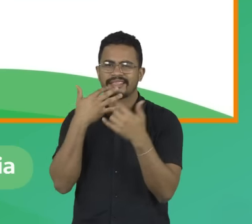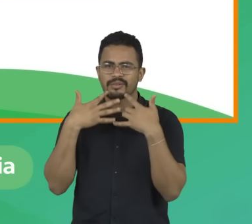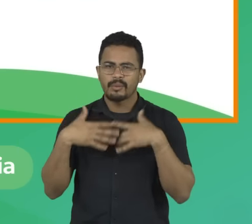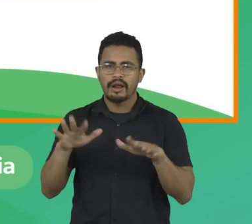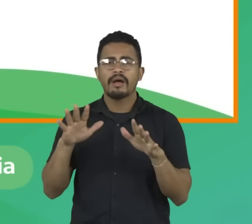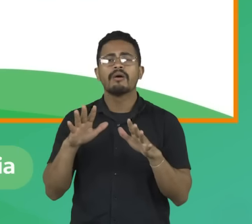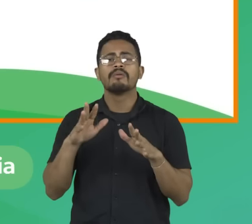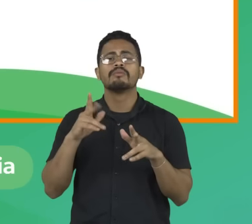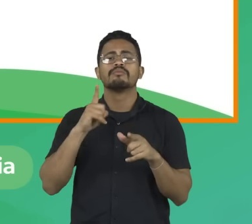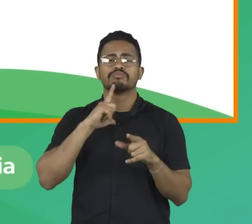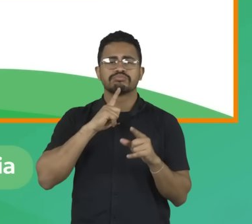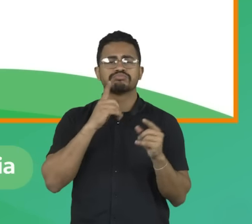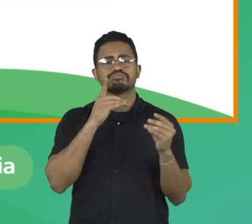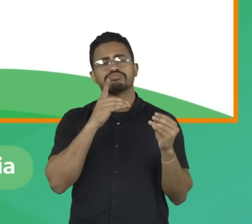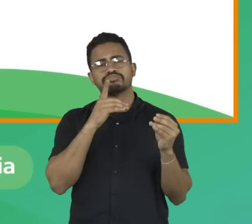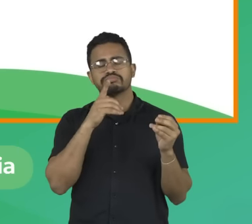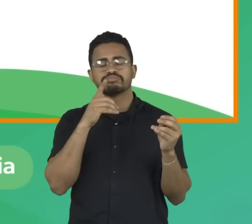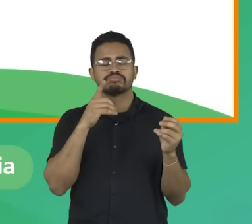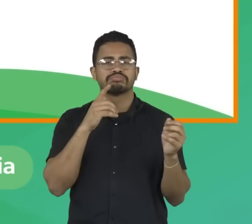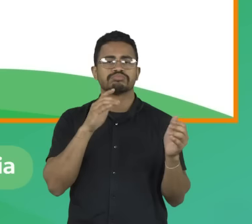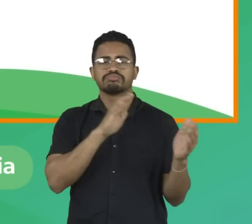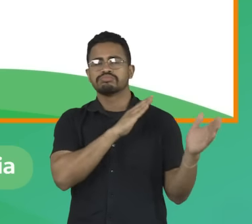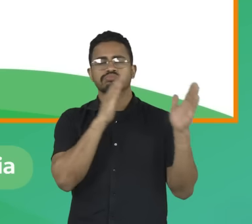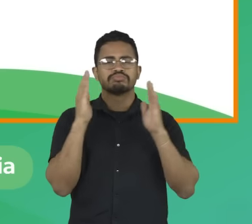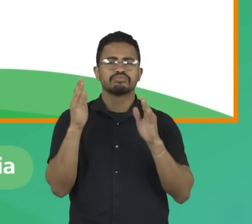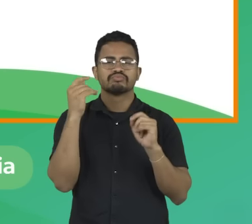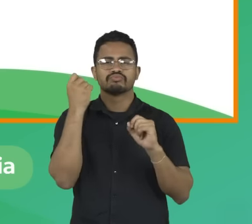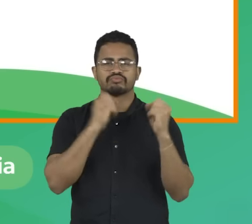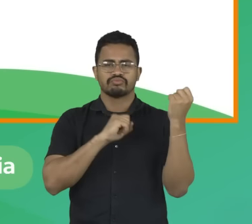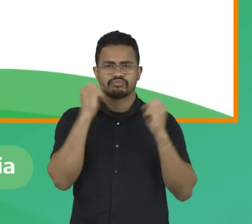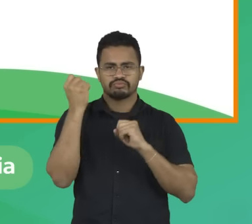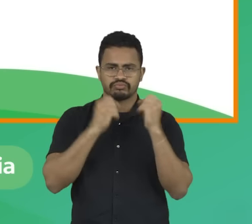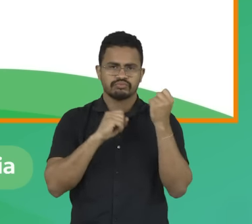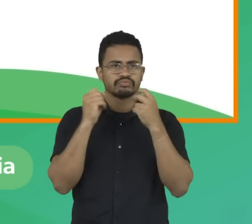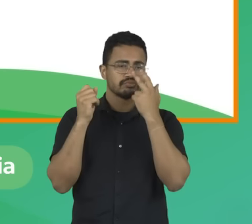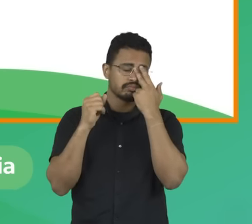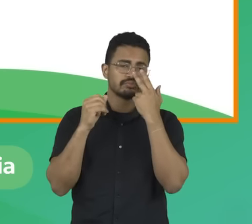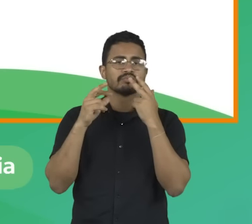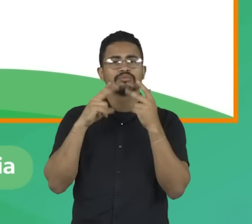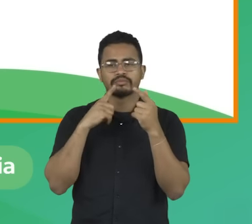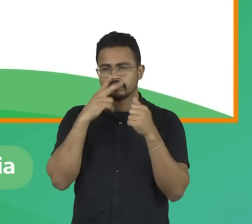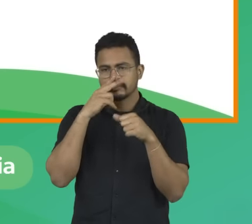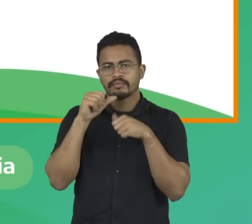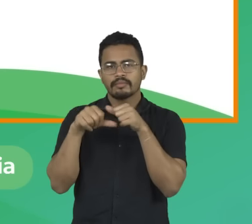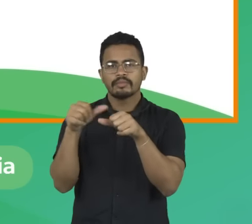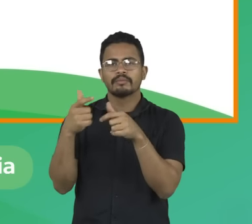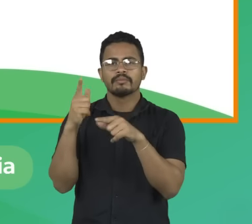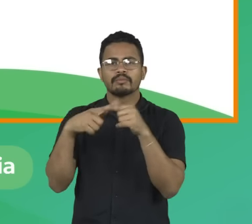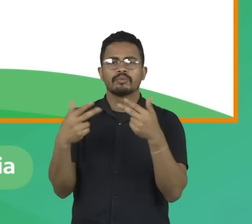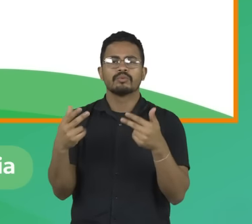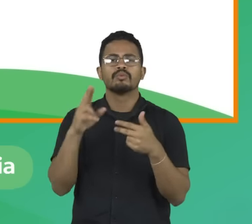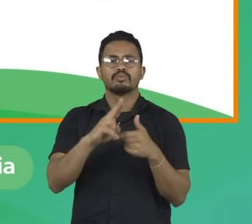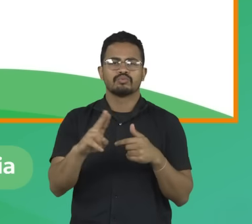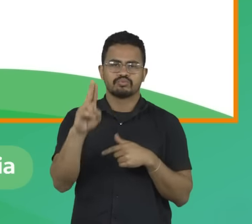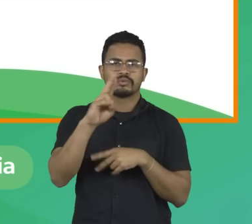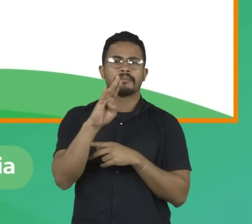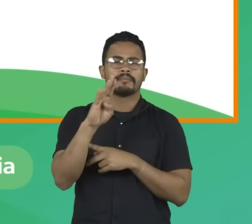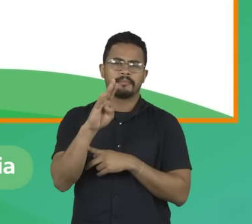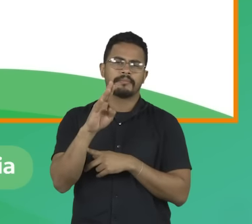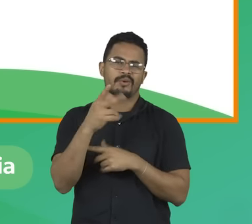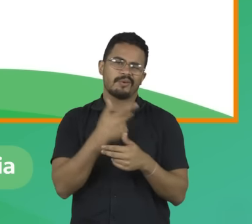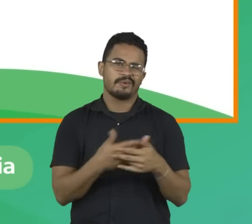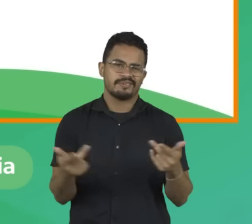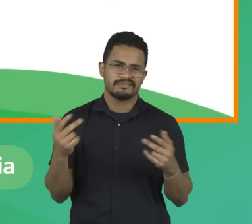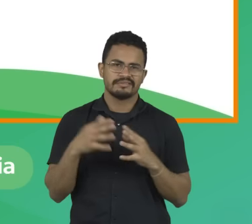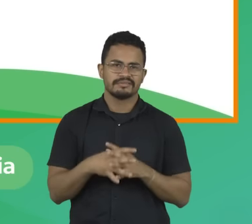pela industrialização, ou seja, a manipulação e reestruturação desses produtos na forma de bens, que passam para o